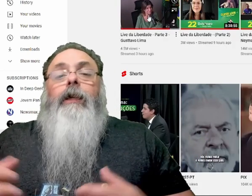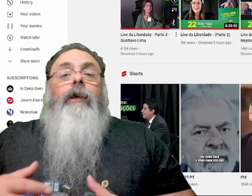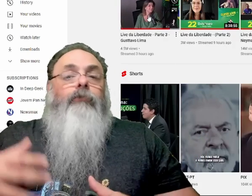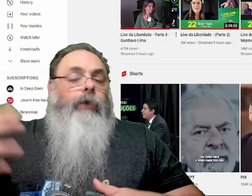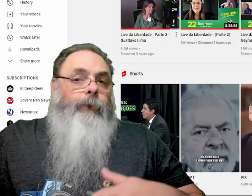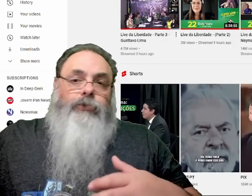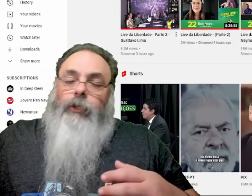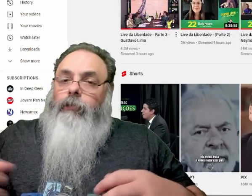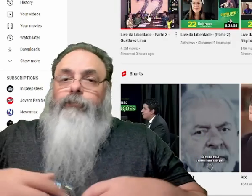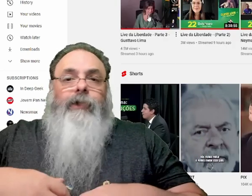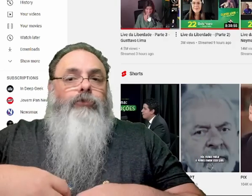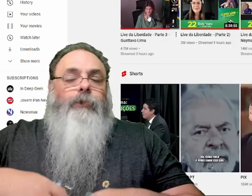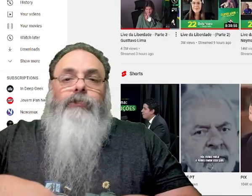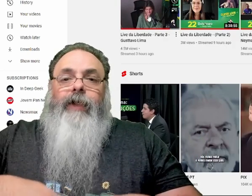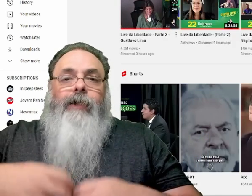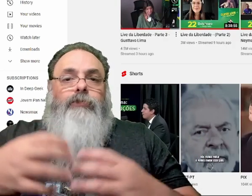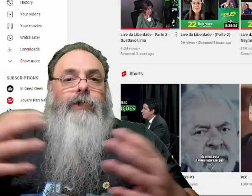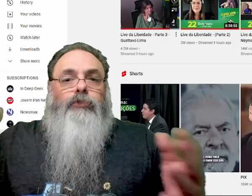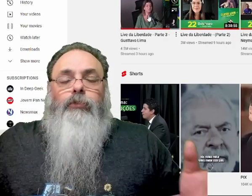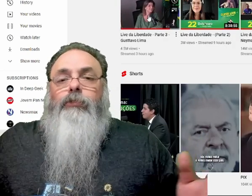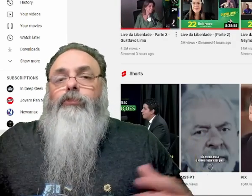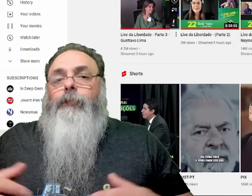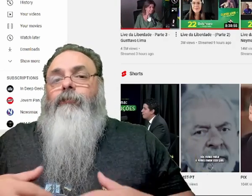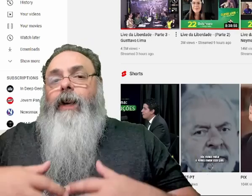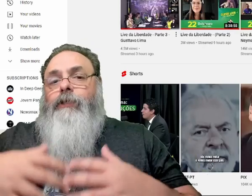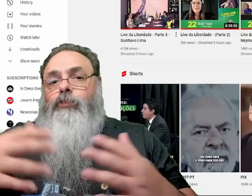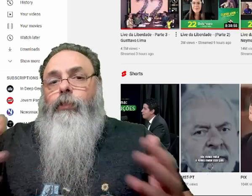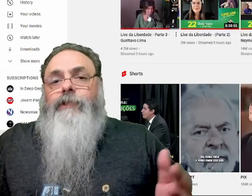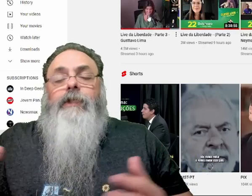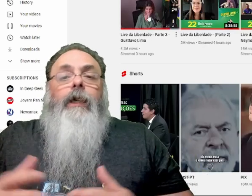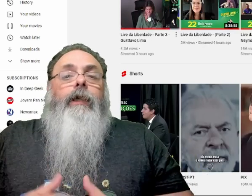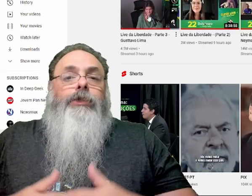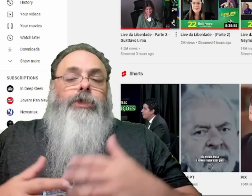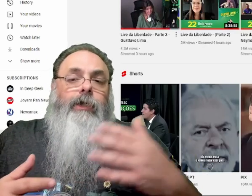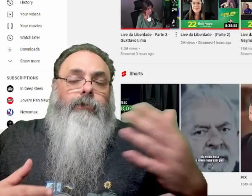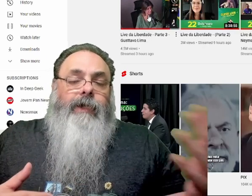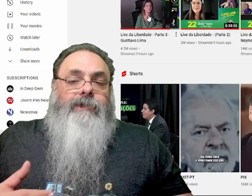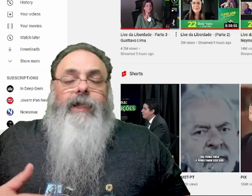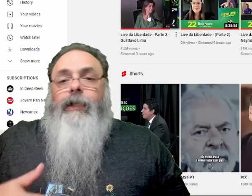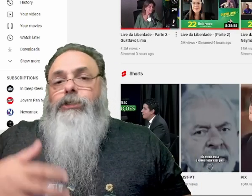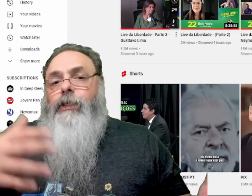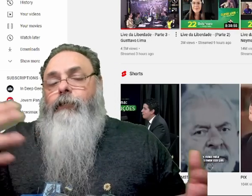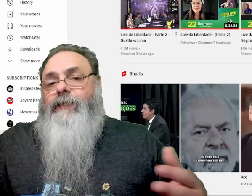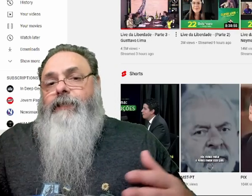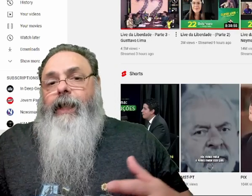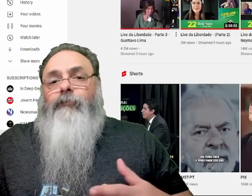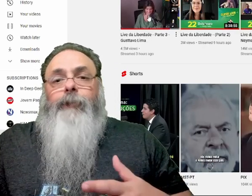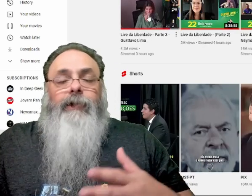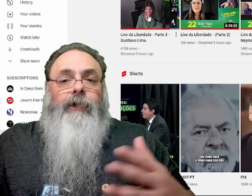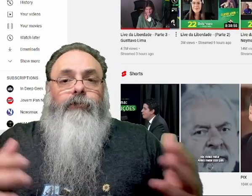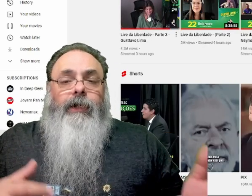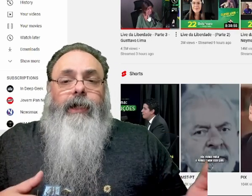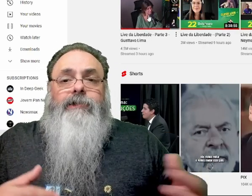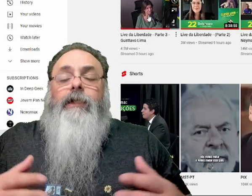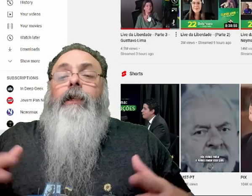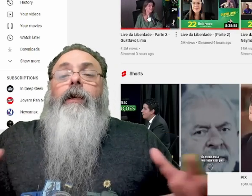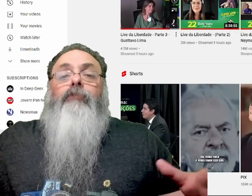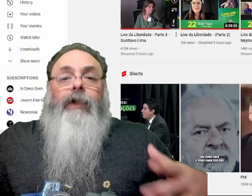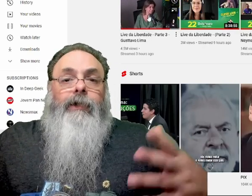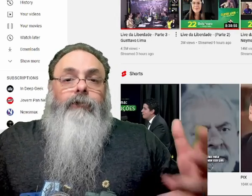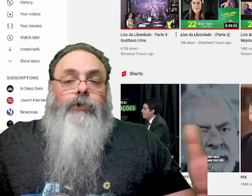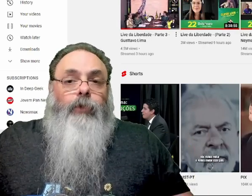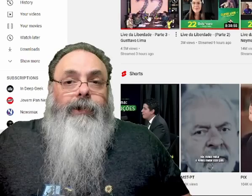imaginar foi o pessoal falando sobre diversos assuntos sobre várias coisas criticando o TSE criticando o STF pela interferência